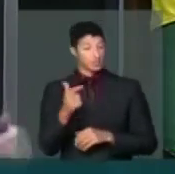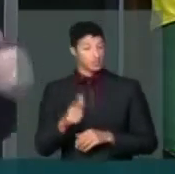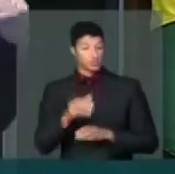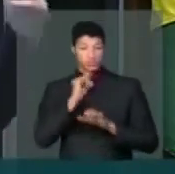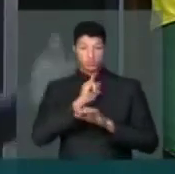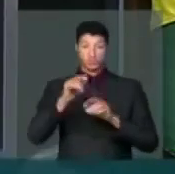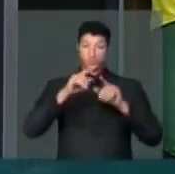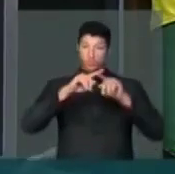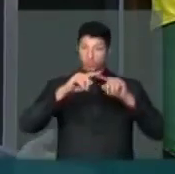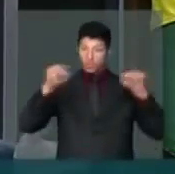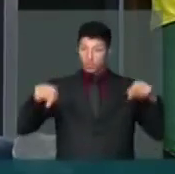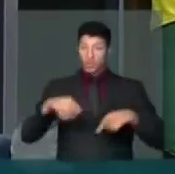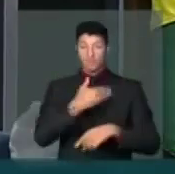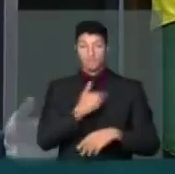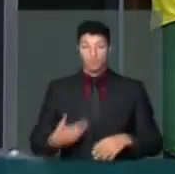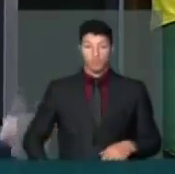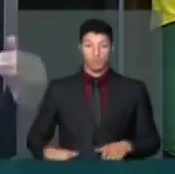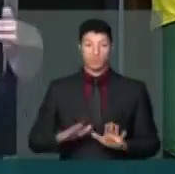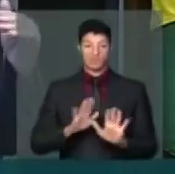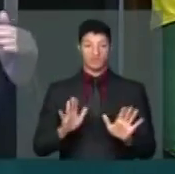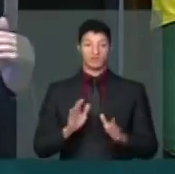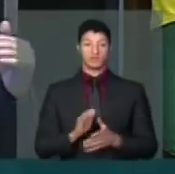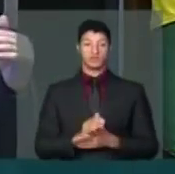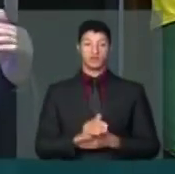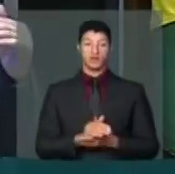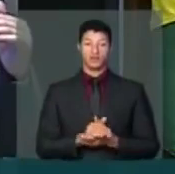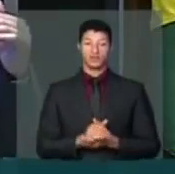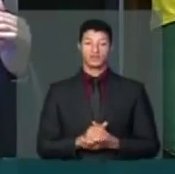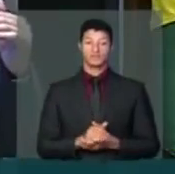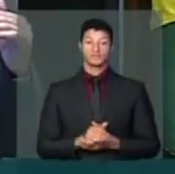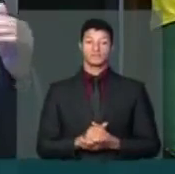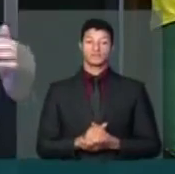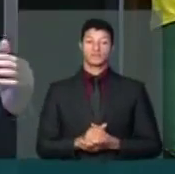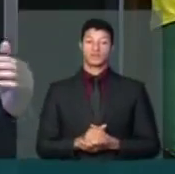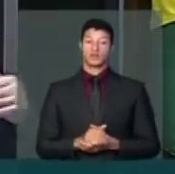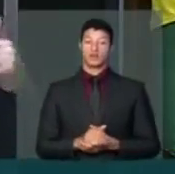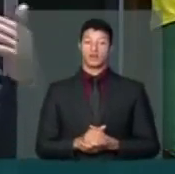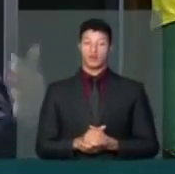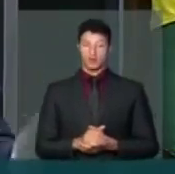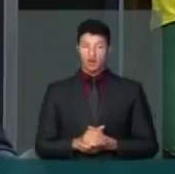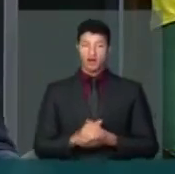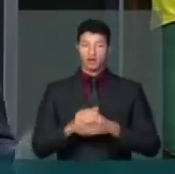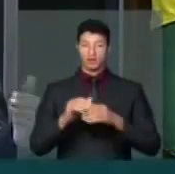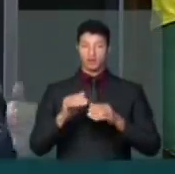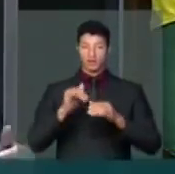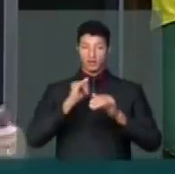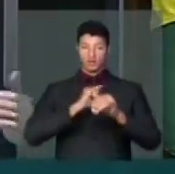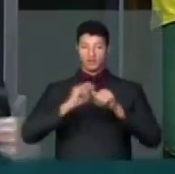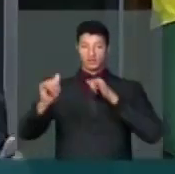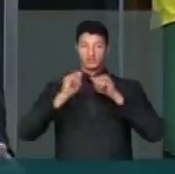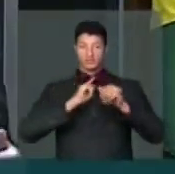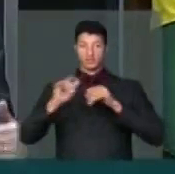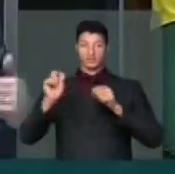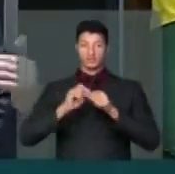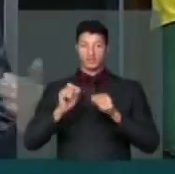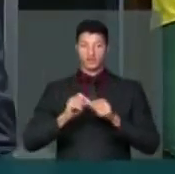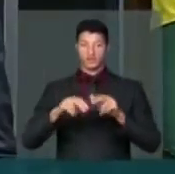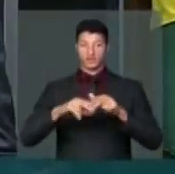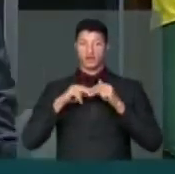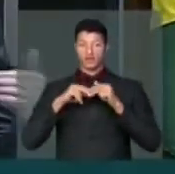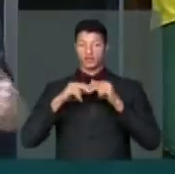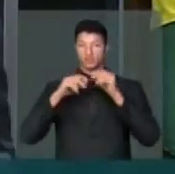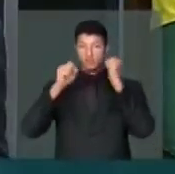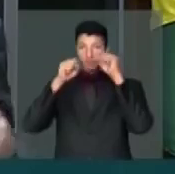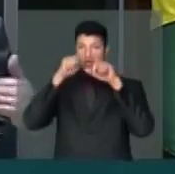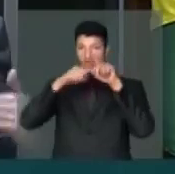dito num local público, né? E a divulgação foi feita a partir de uma